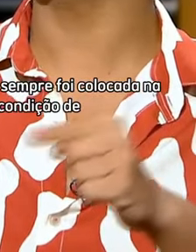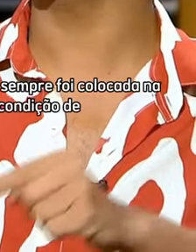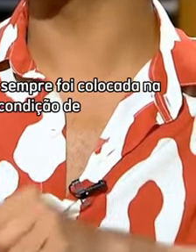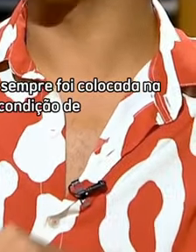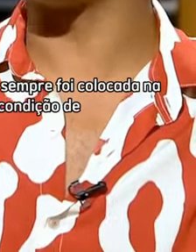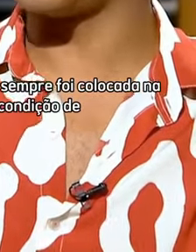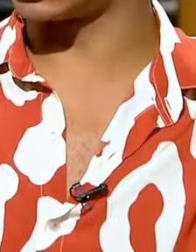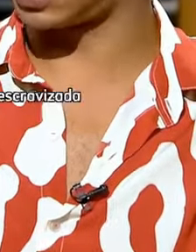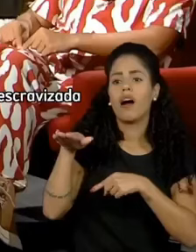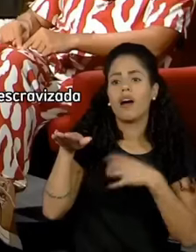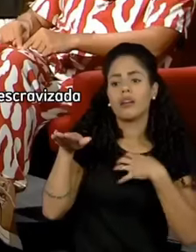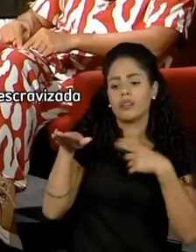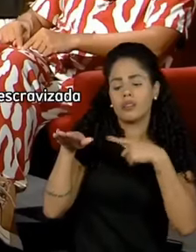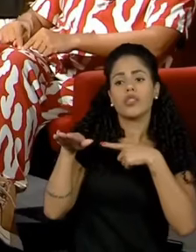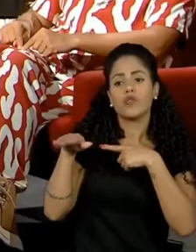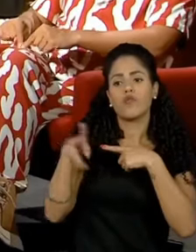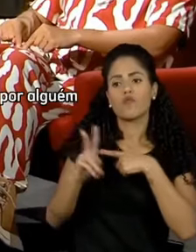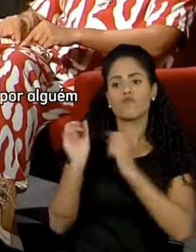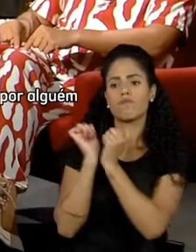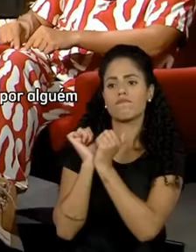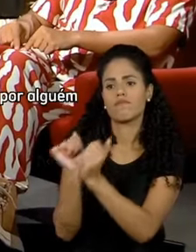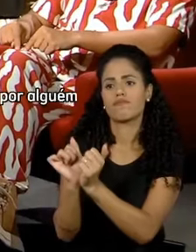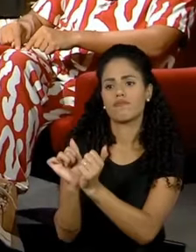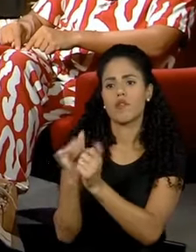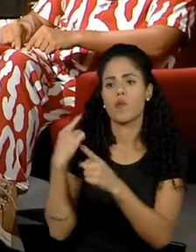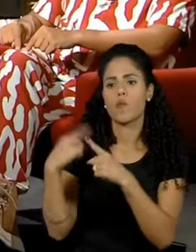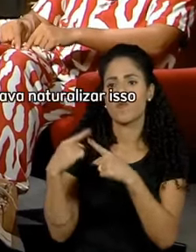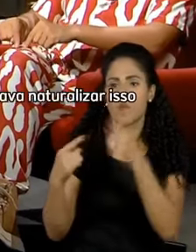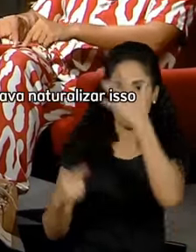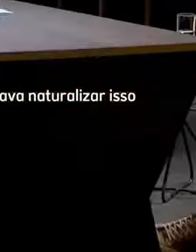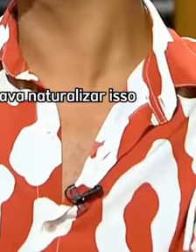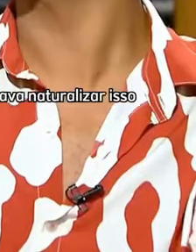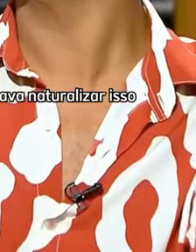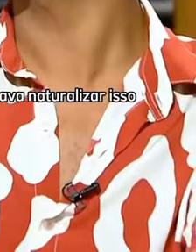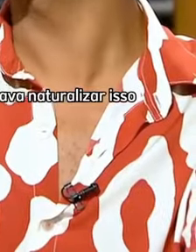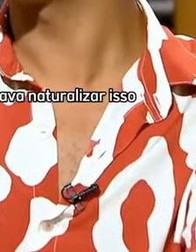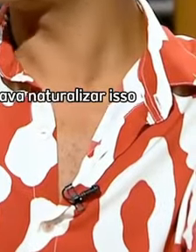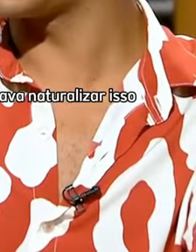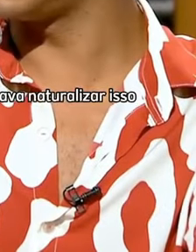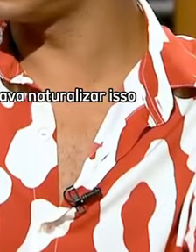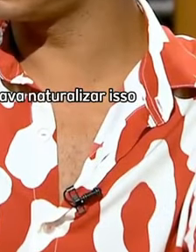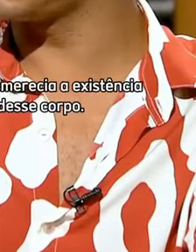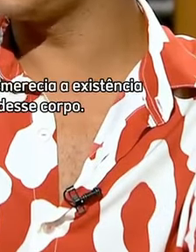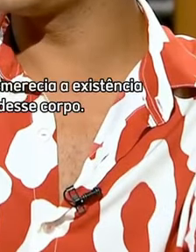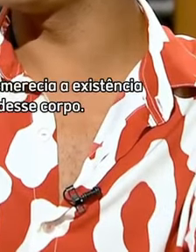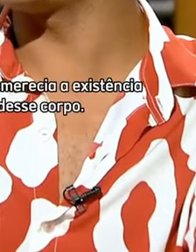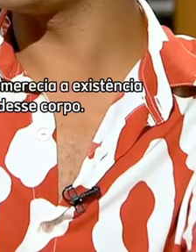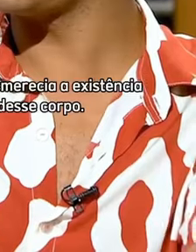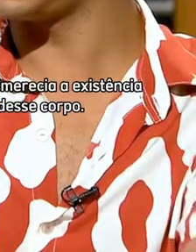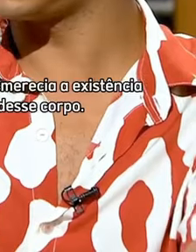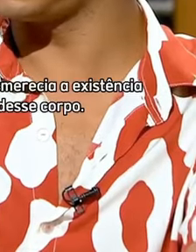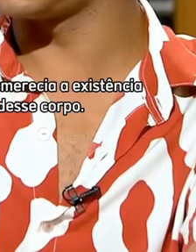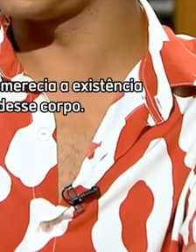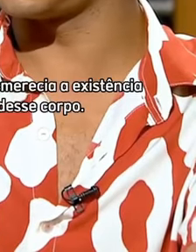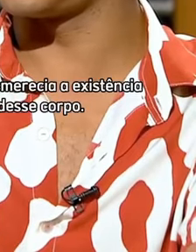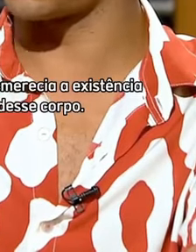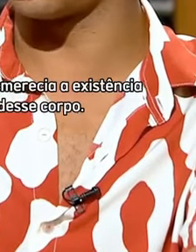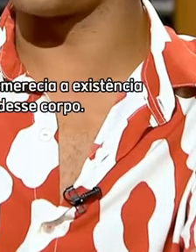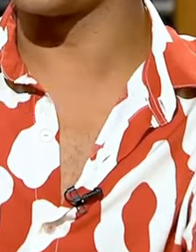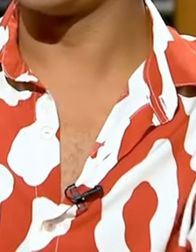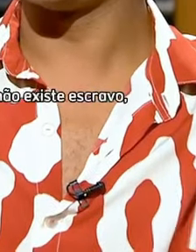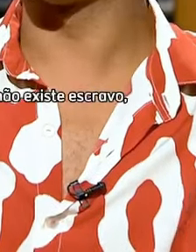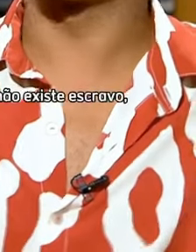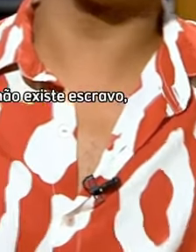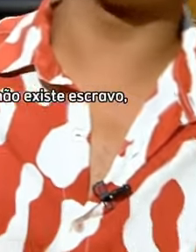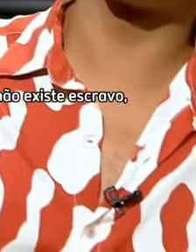condição de escravizada por alguém que tentava naturalizar isso e que que desmerecia a existência desse